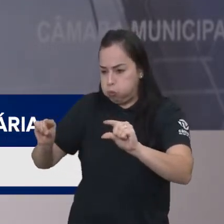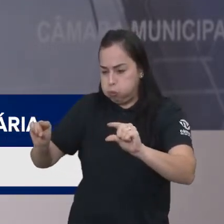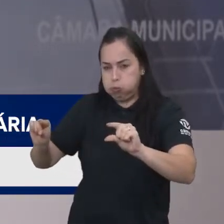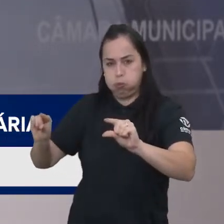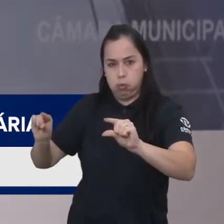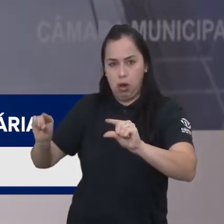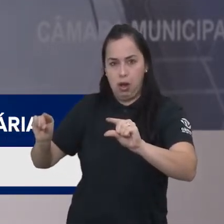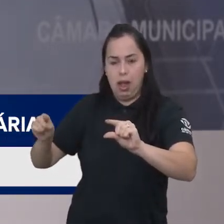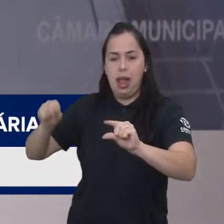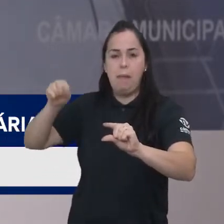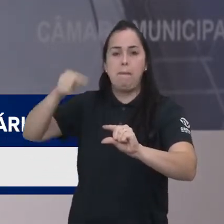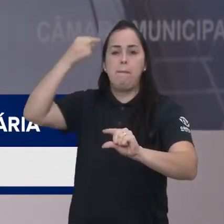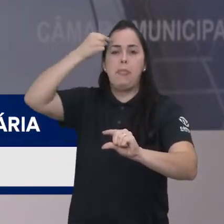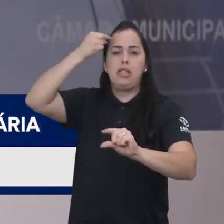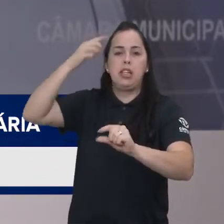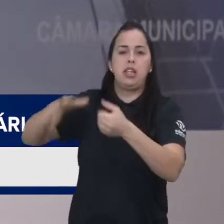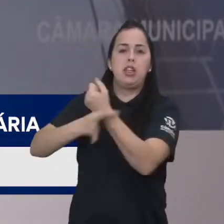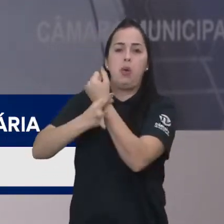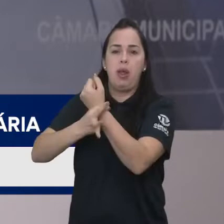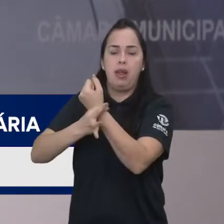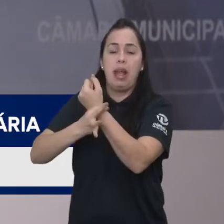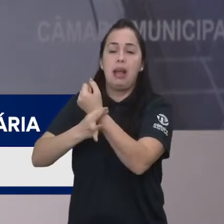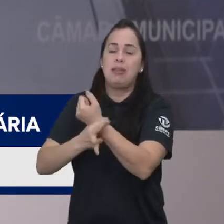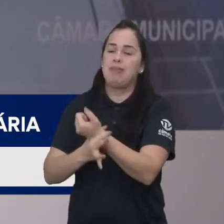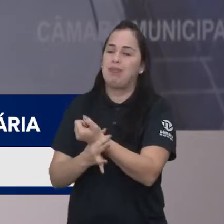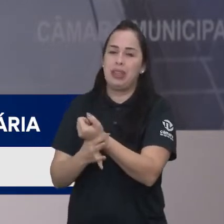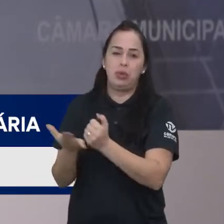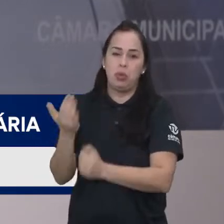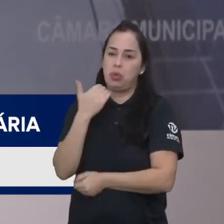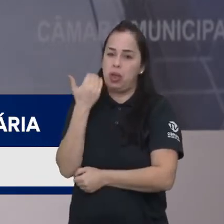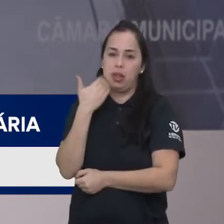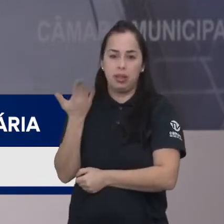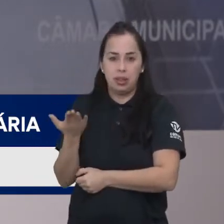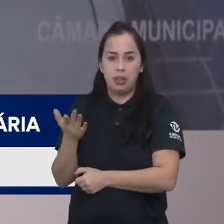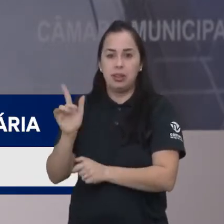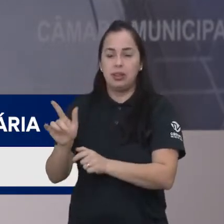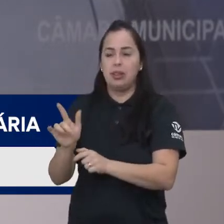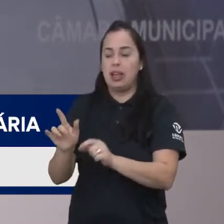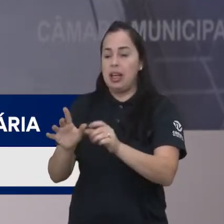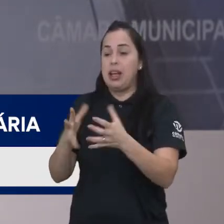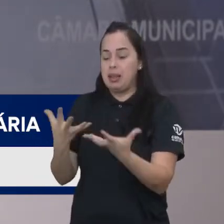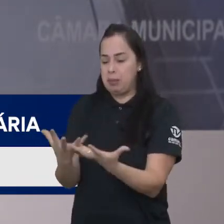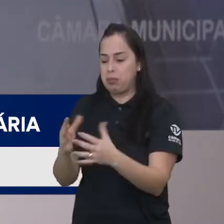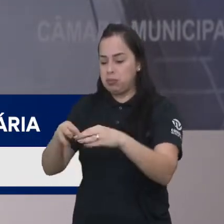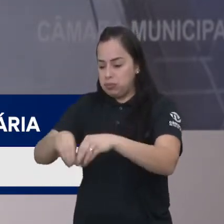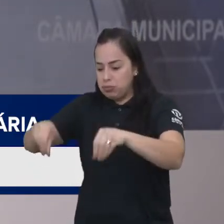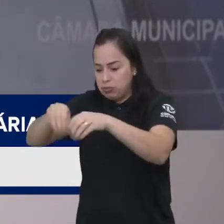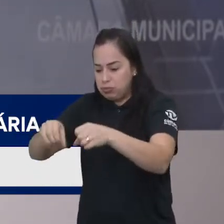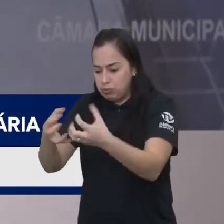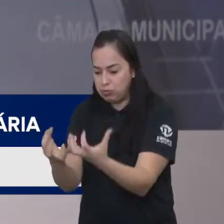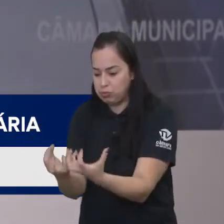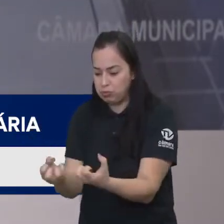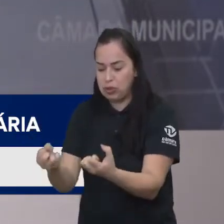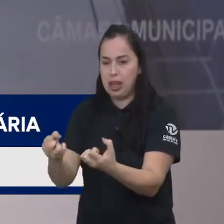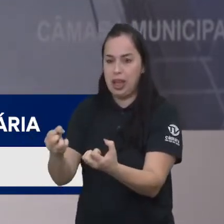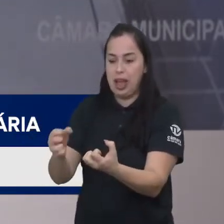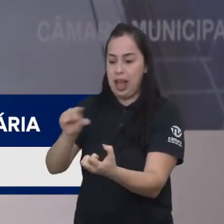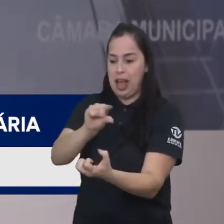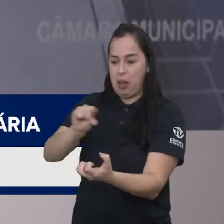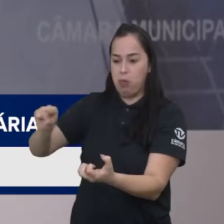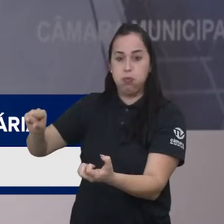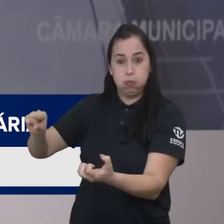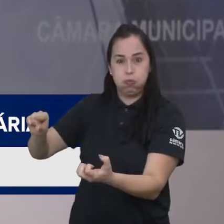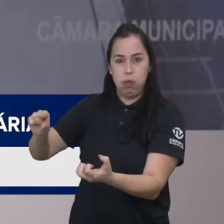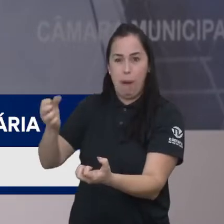achando que aquilo é maior segurança, só que é muito pelo contrário. Em função das condições do solo, ela faz mais peso e o risco dele